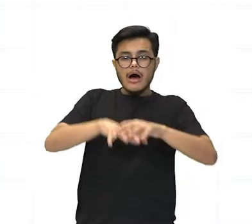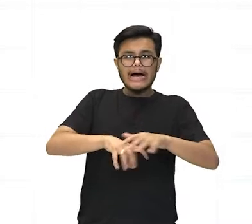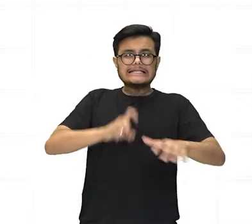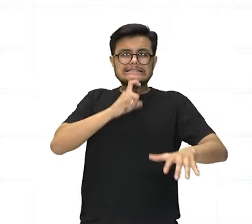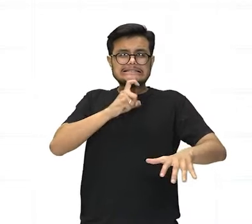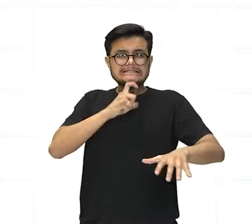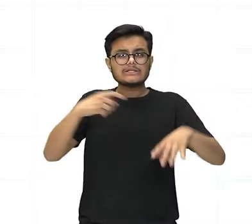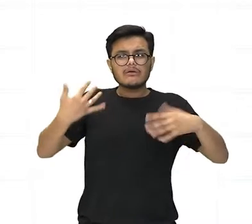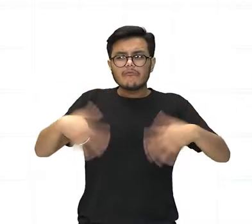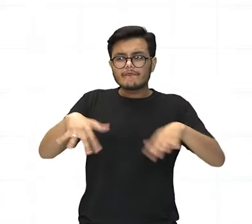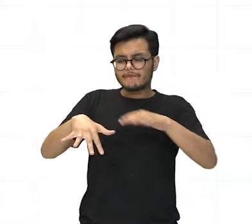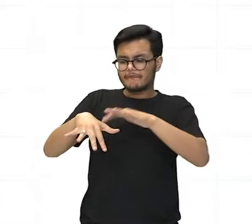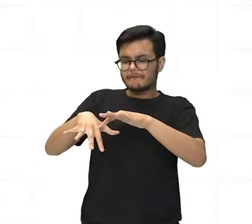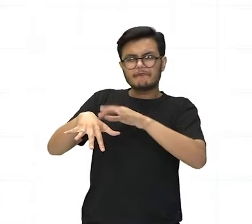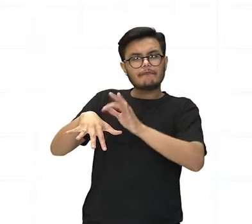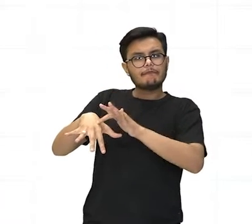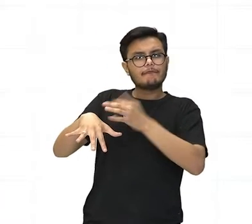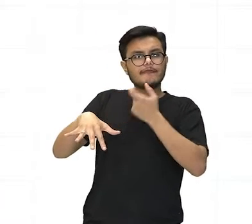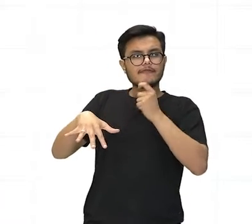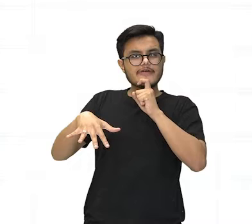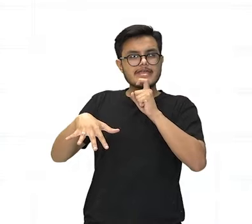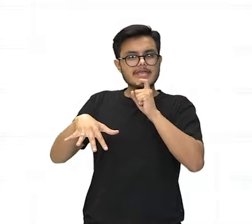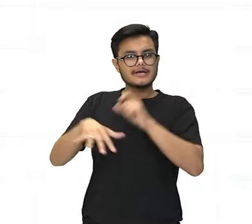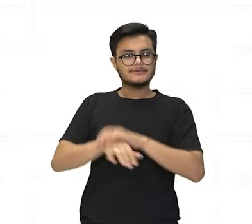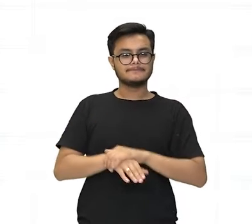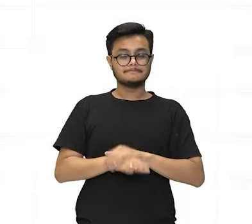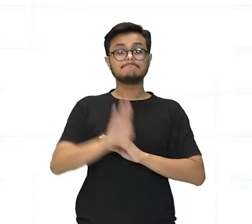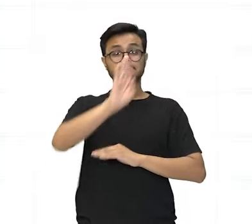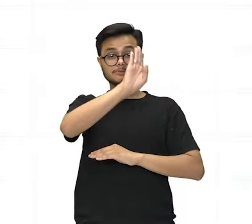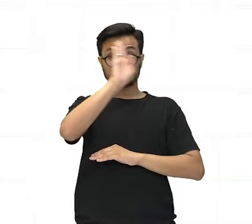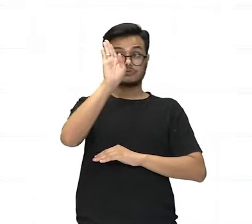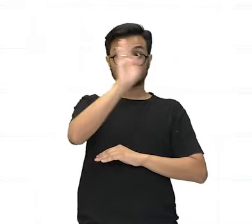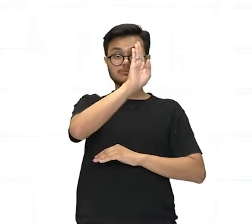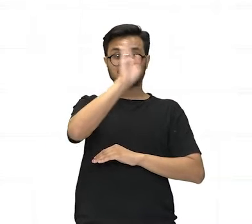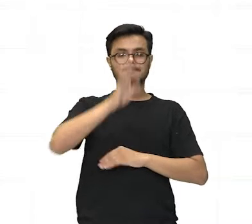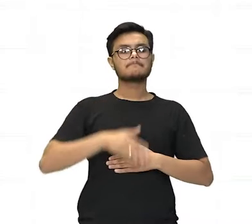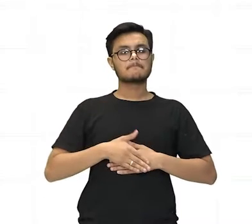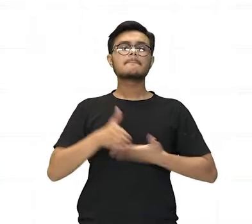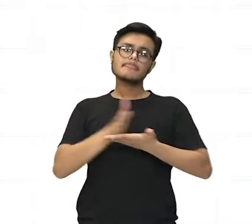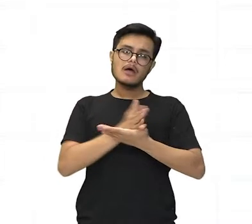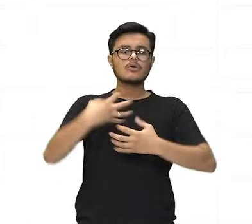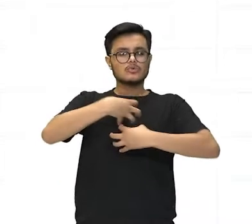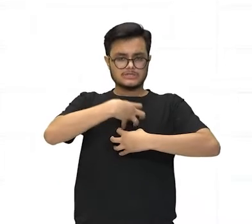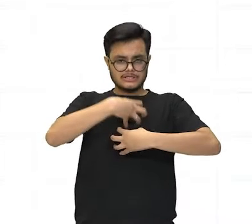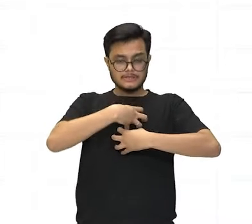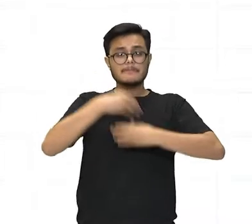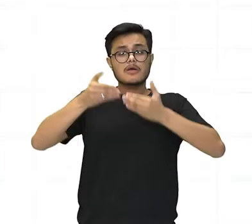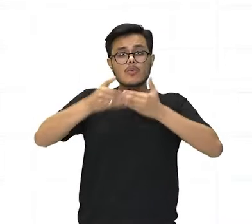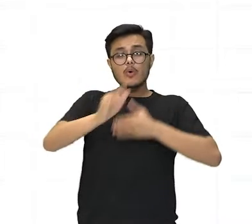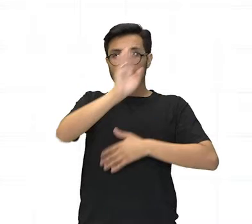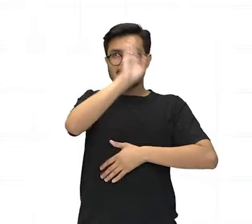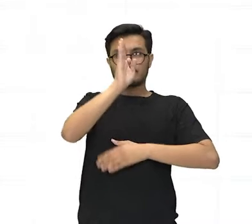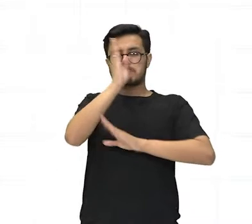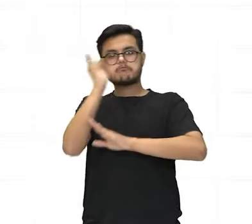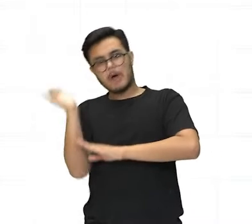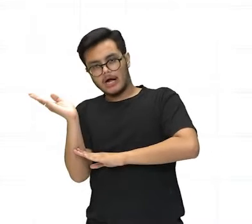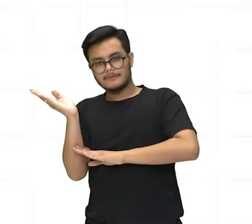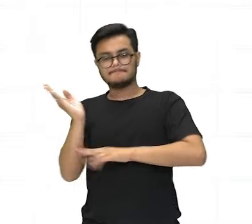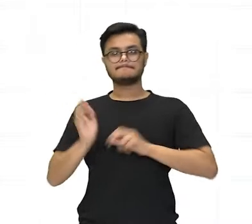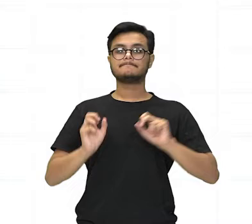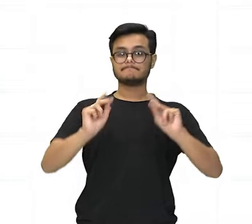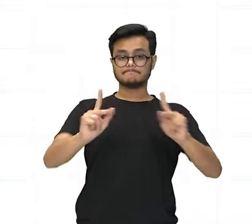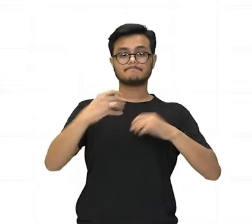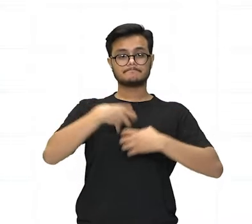as mãos e os pés, tá bom? E tontura. Esses são alguns dos sintomas que pode